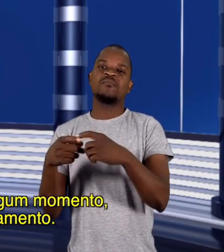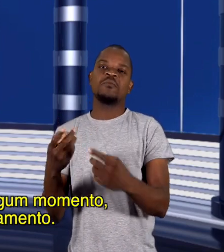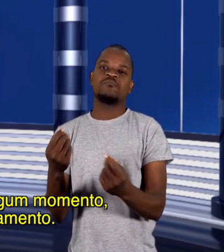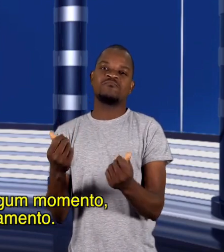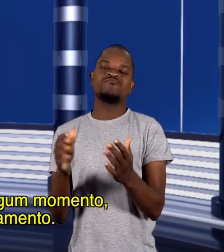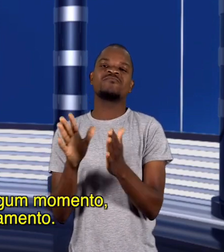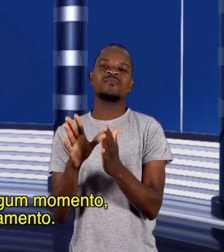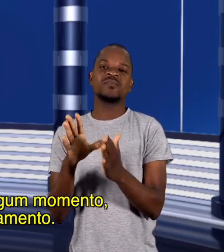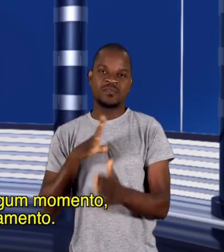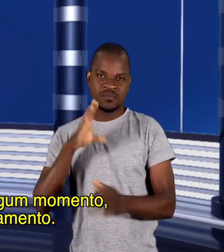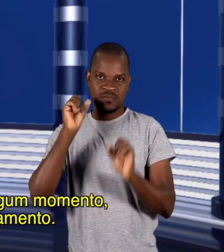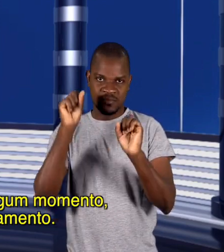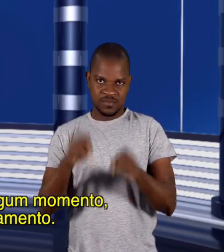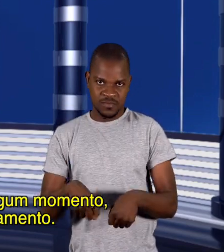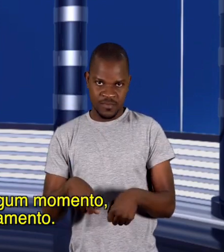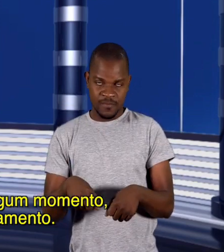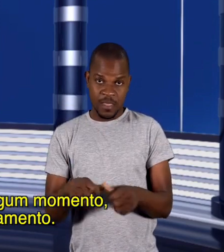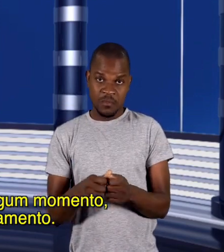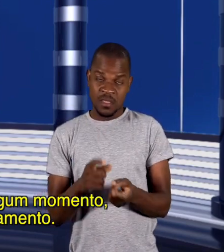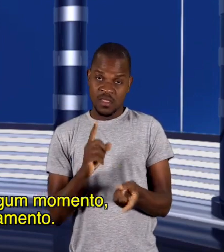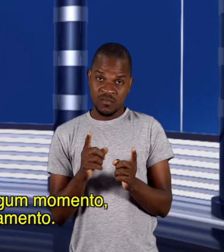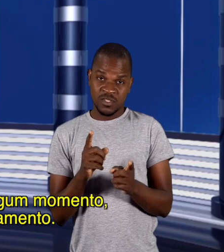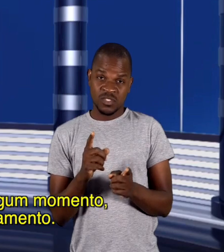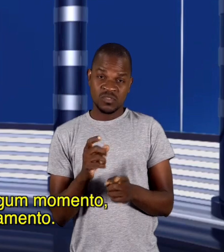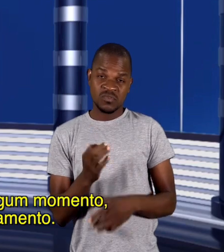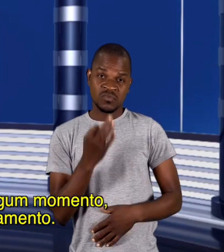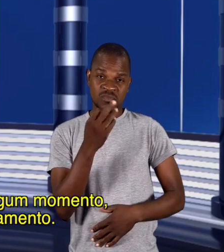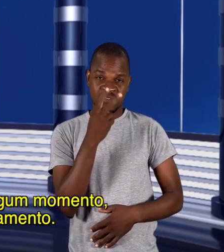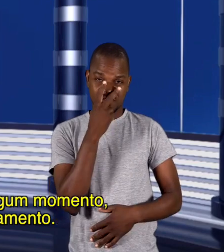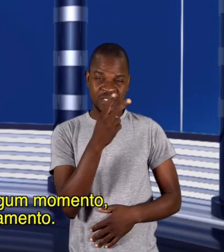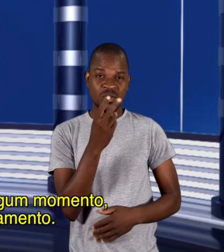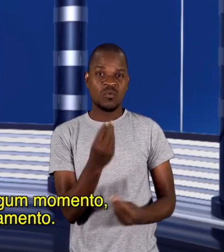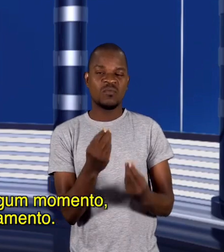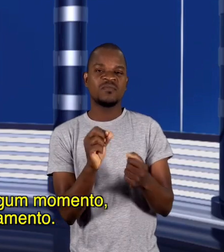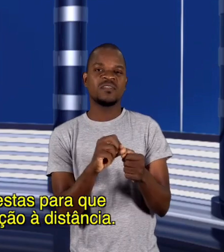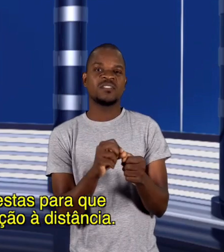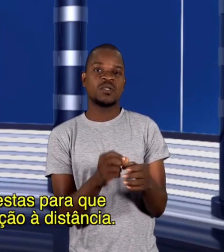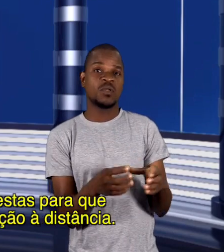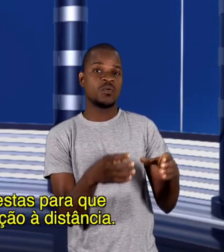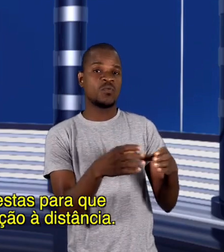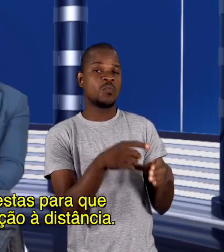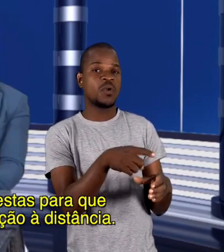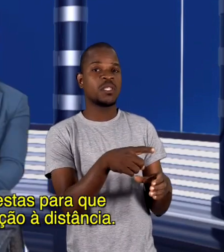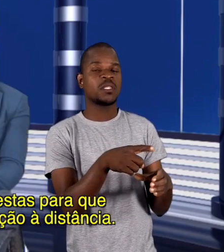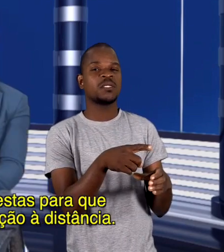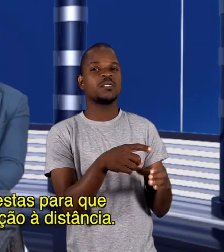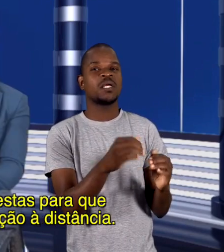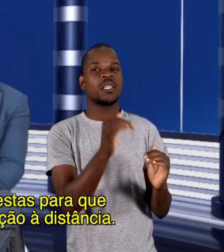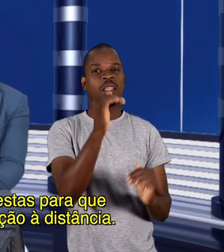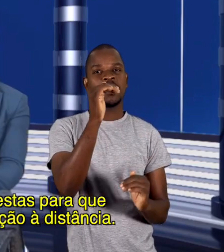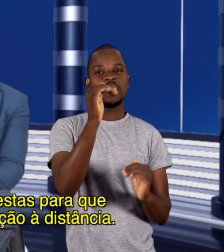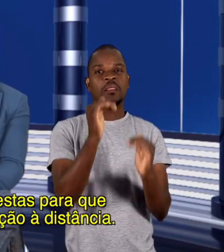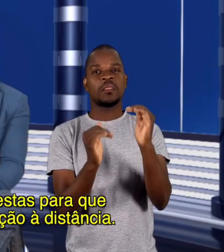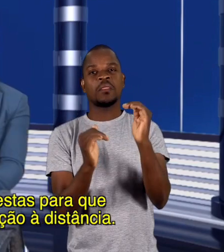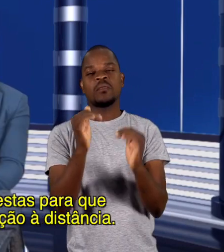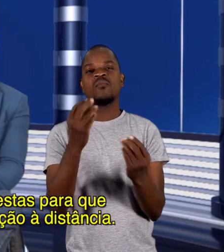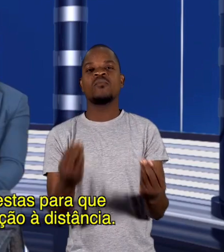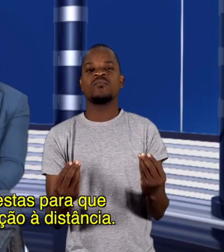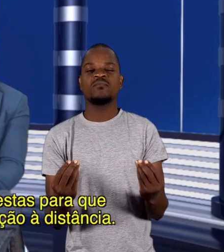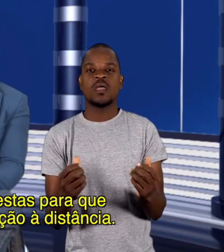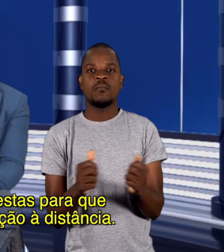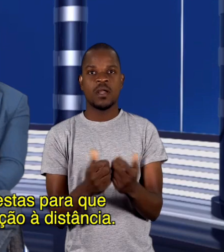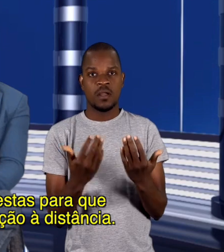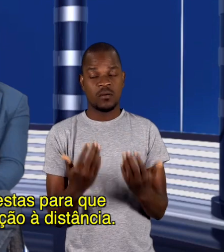algum momento vamos ter que parar e ver qual é o tratamento que se vai dar a esta desigualdade então acho que agora que estamos no início se calhar